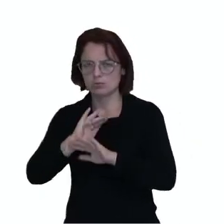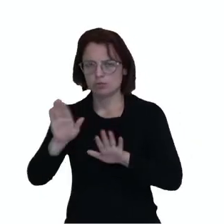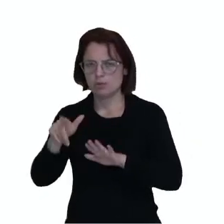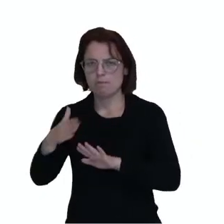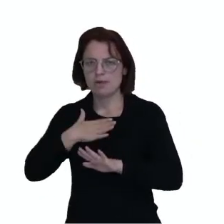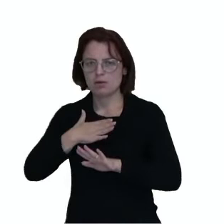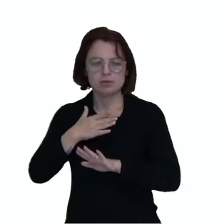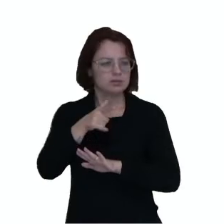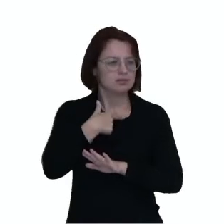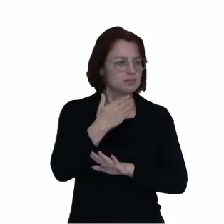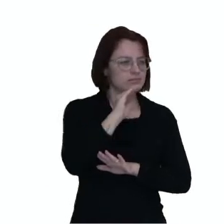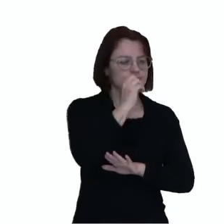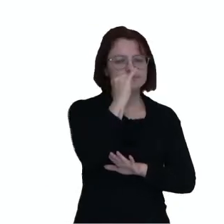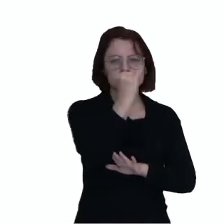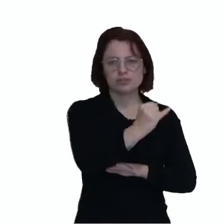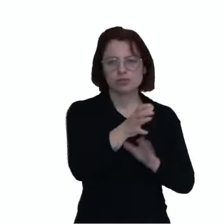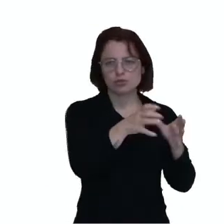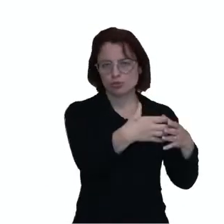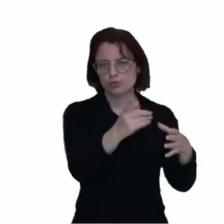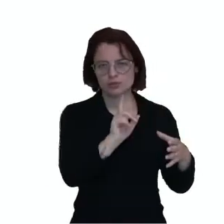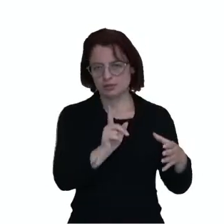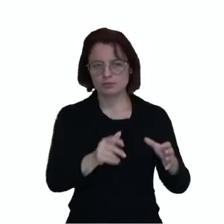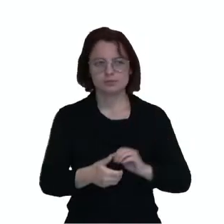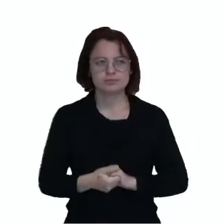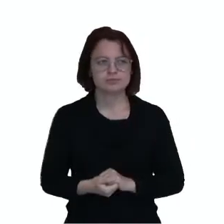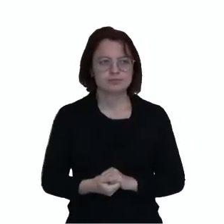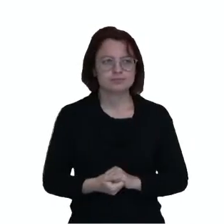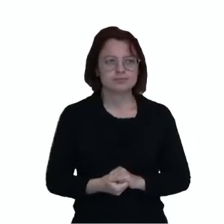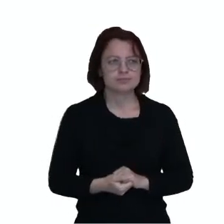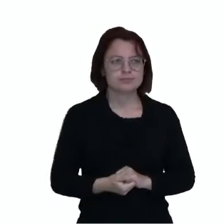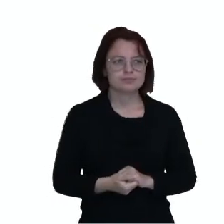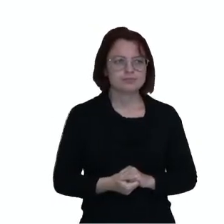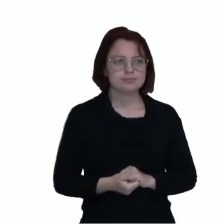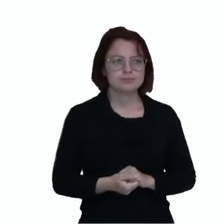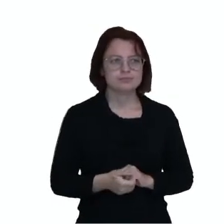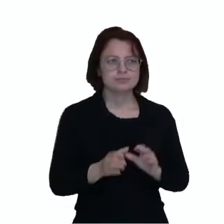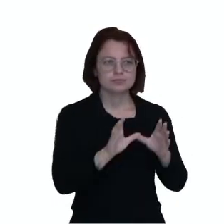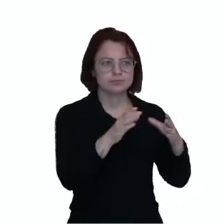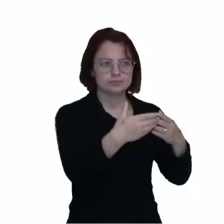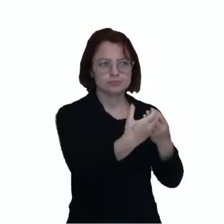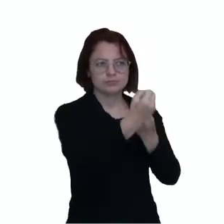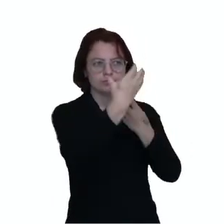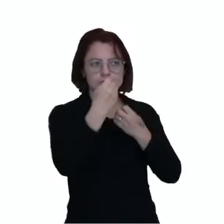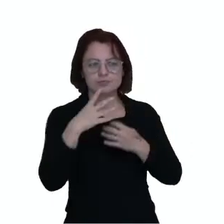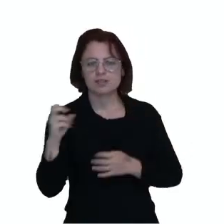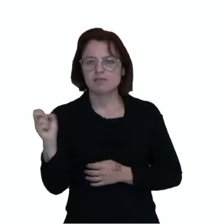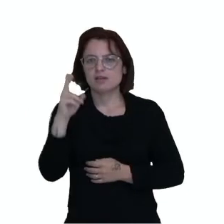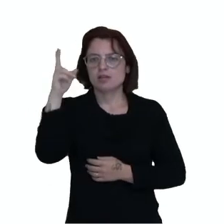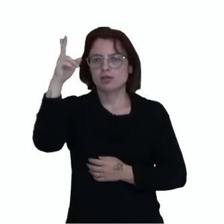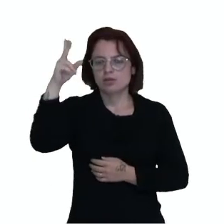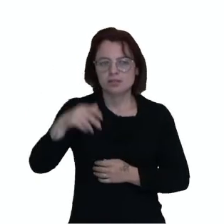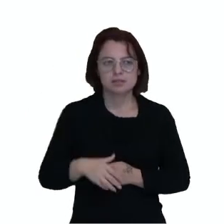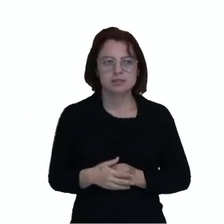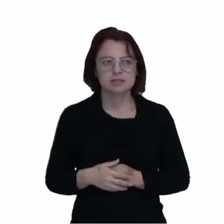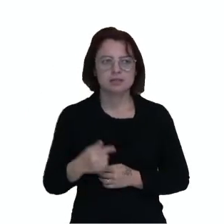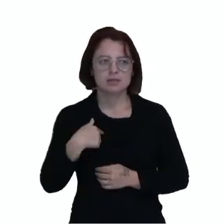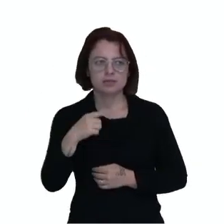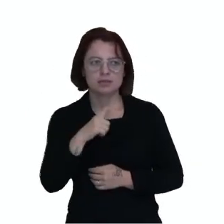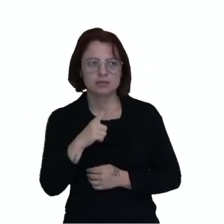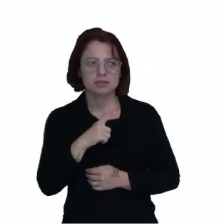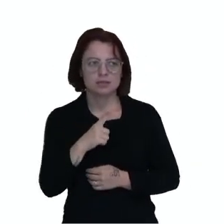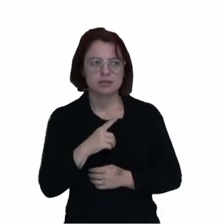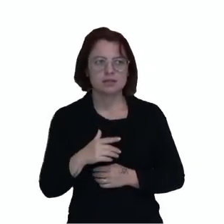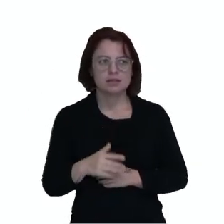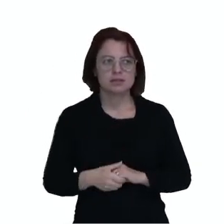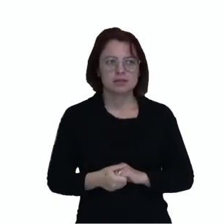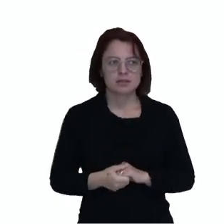Esse grupo, né, que me ensinou esses meus valores, né, os valores que eu tenho, eu também traio a mim